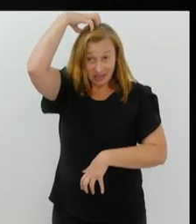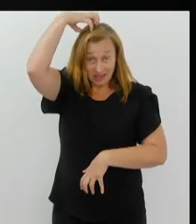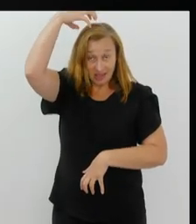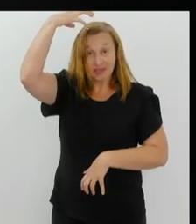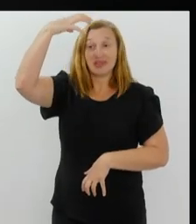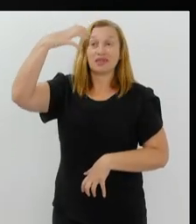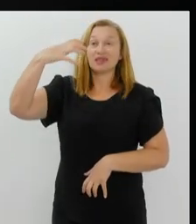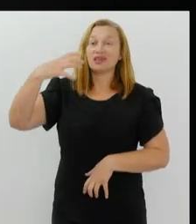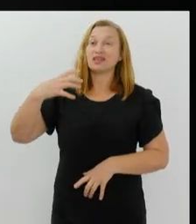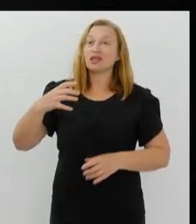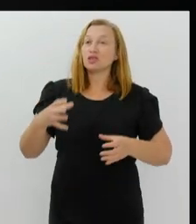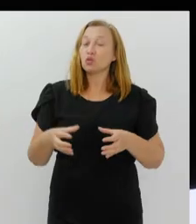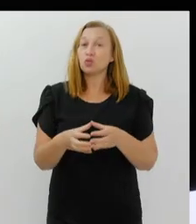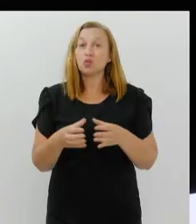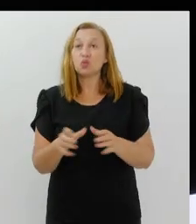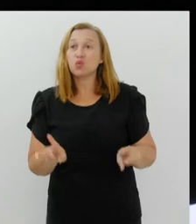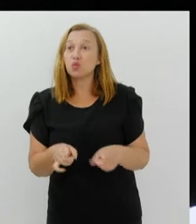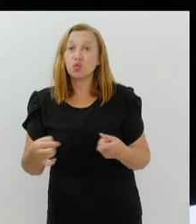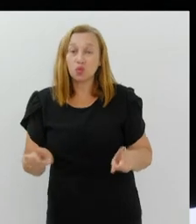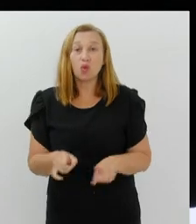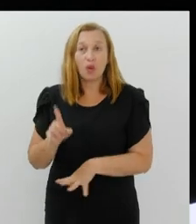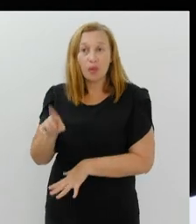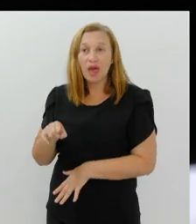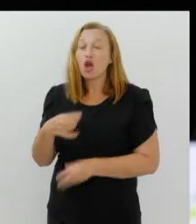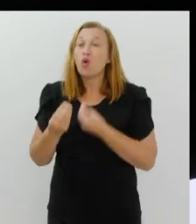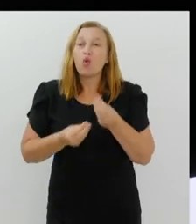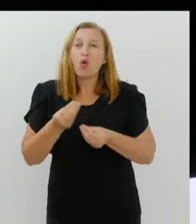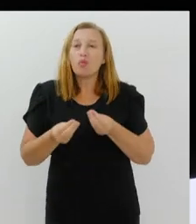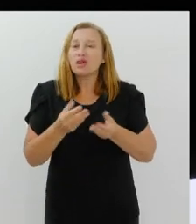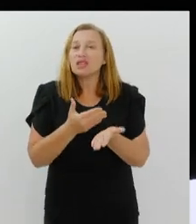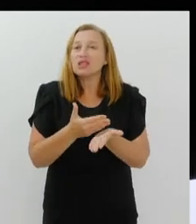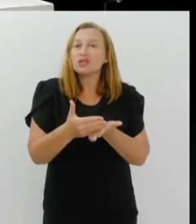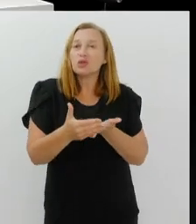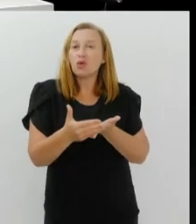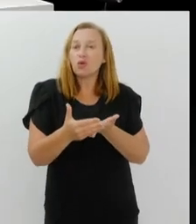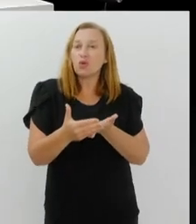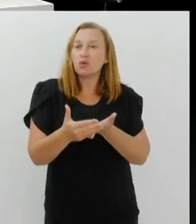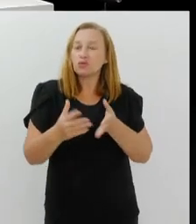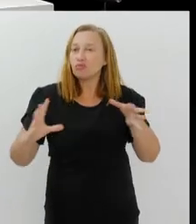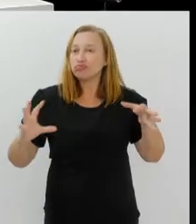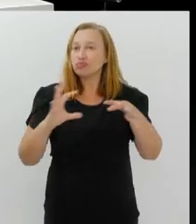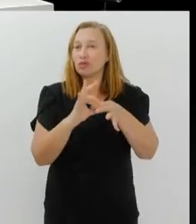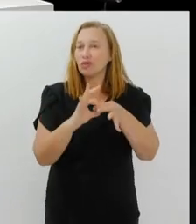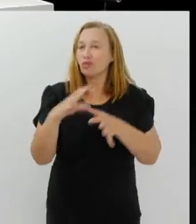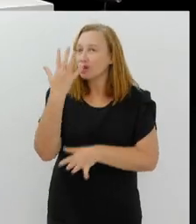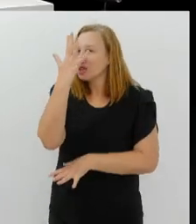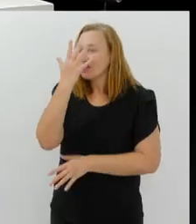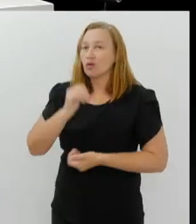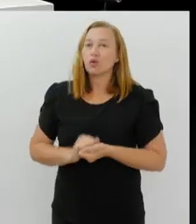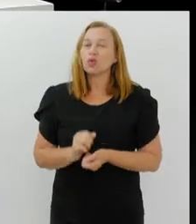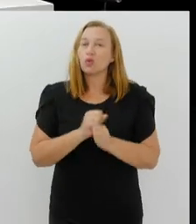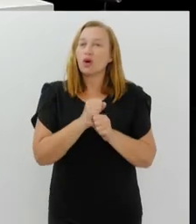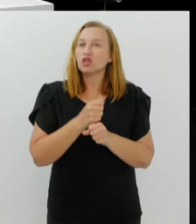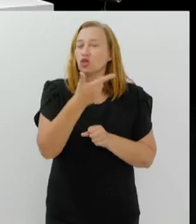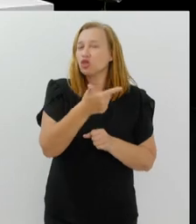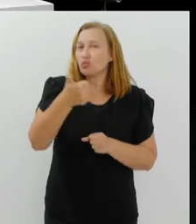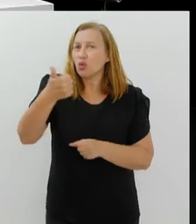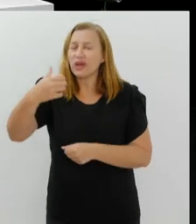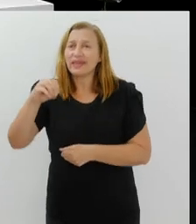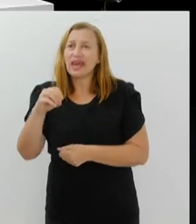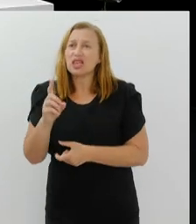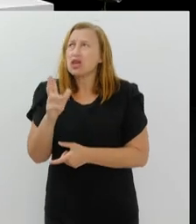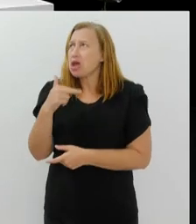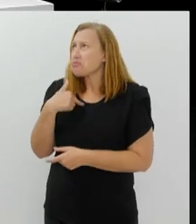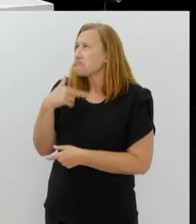trilhados. Sim, vamos lá. Como é que começou esse teu namoro com o carnaval? Com carnaval, comecei em 2010.